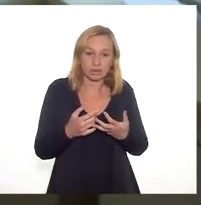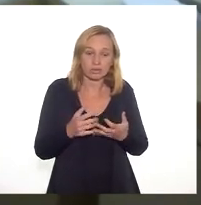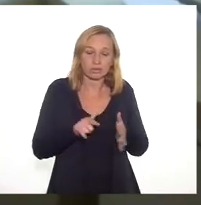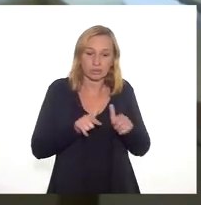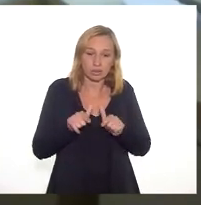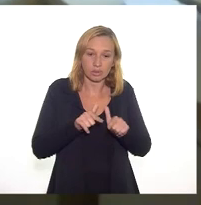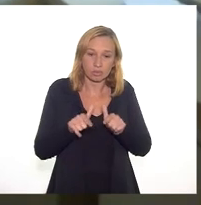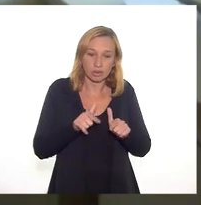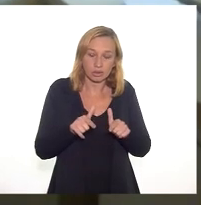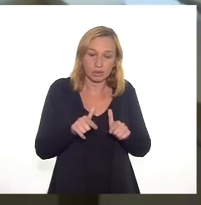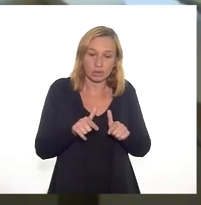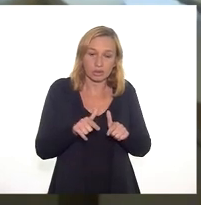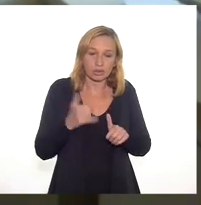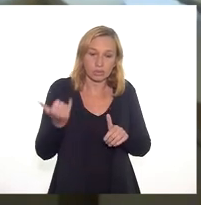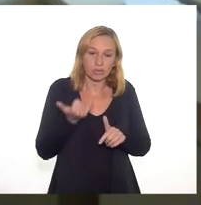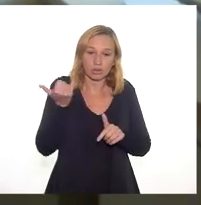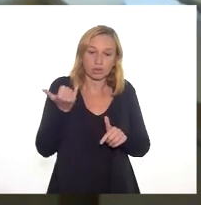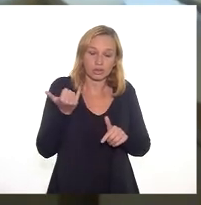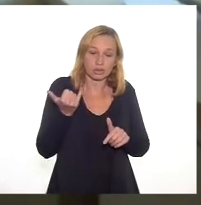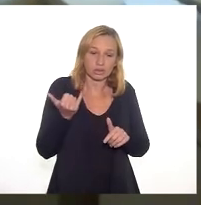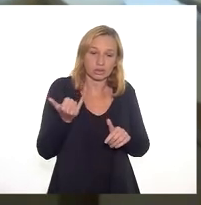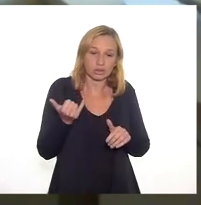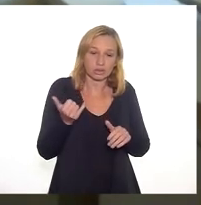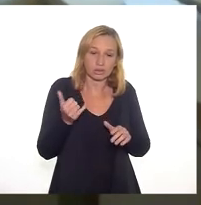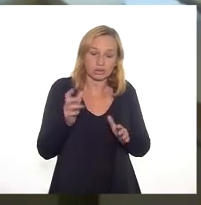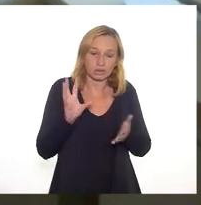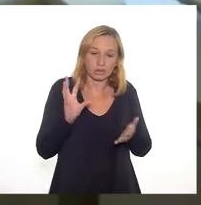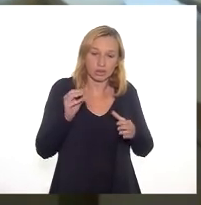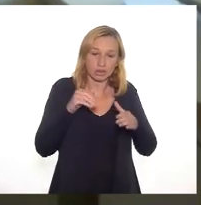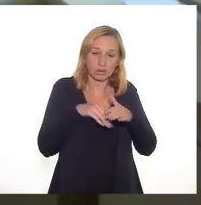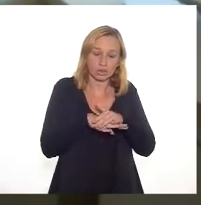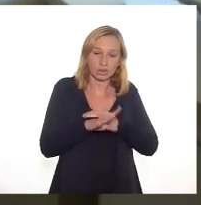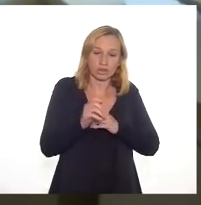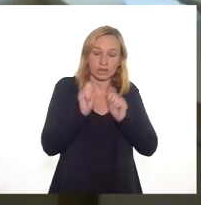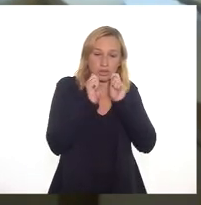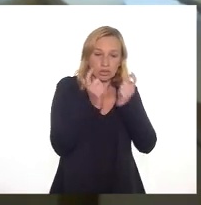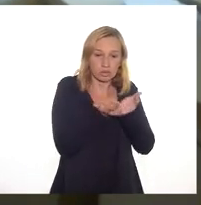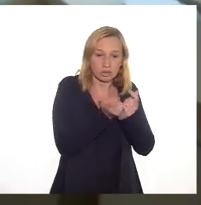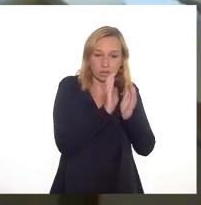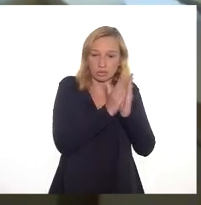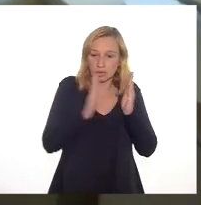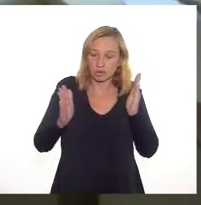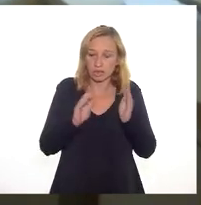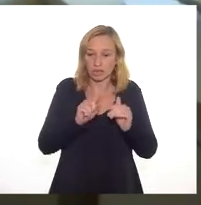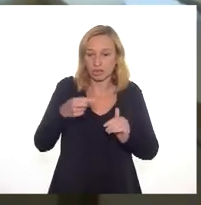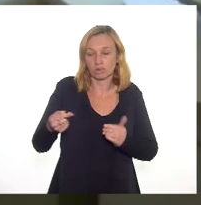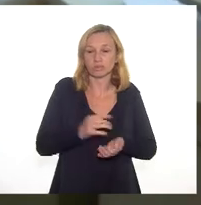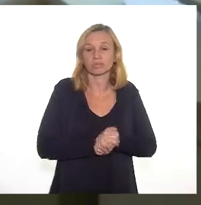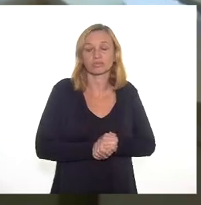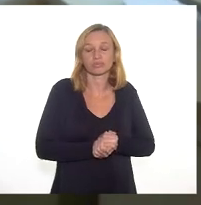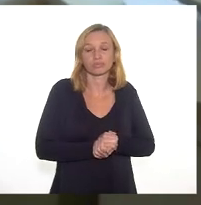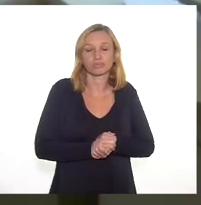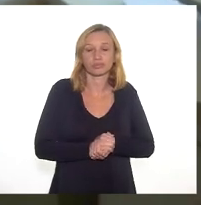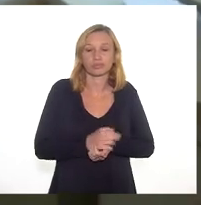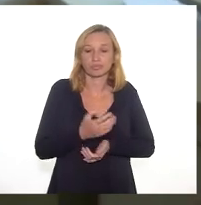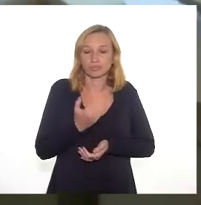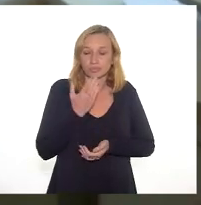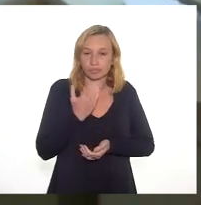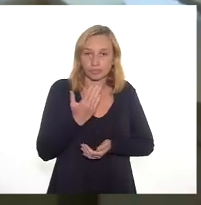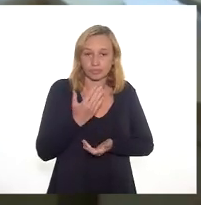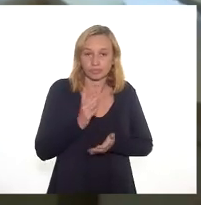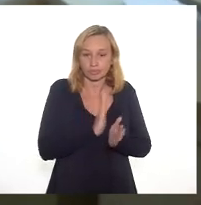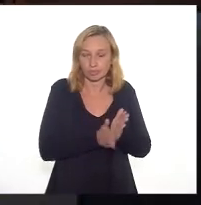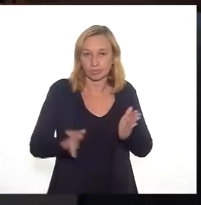trabalho para se perpetuar, para ficar nos anais da Assembleia Legislativa, em suas bibliotecas, etc., etc. Era essa a minha questão de